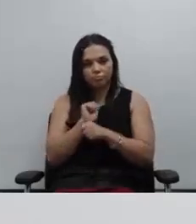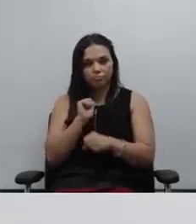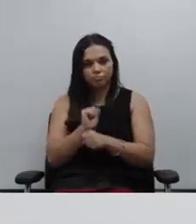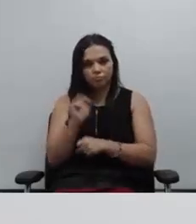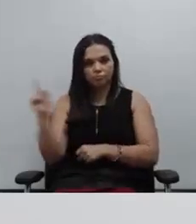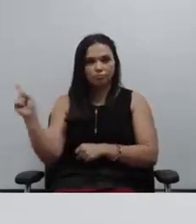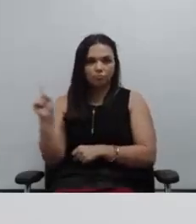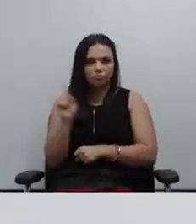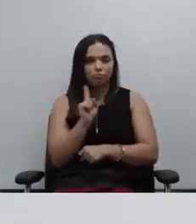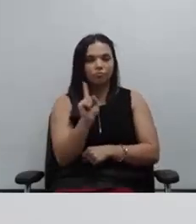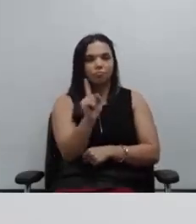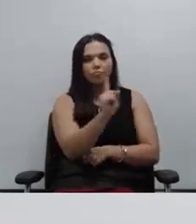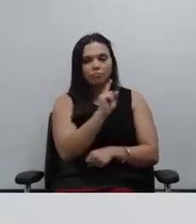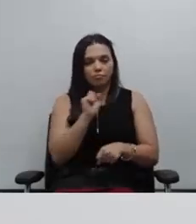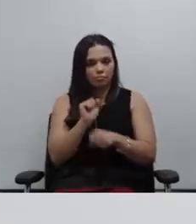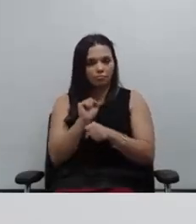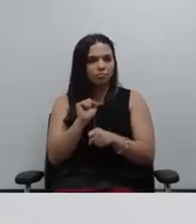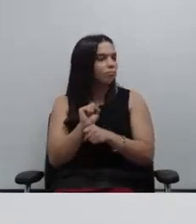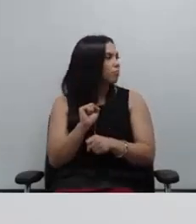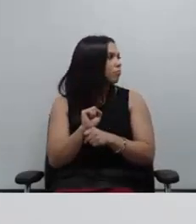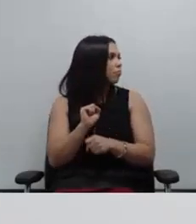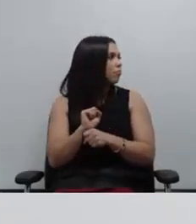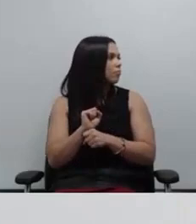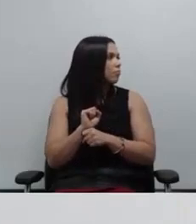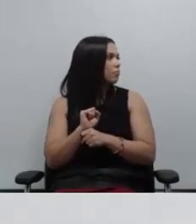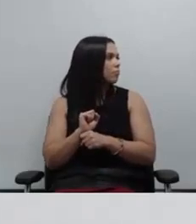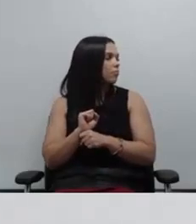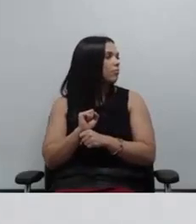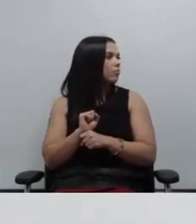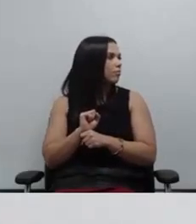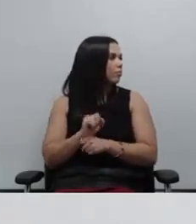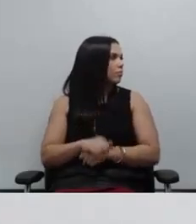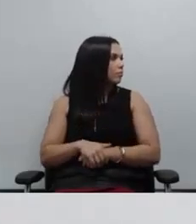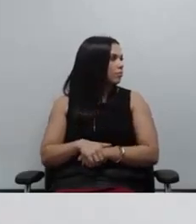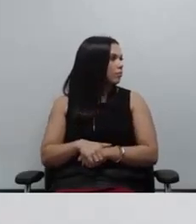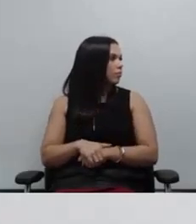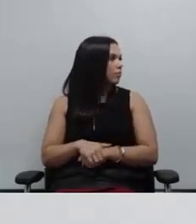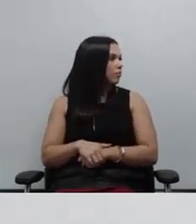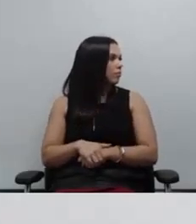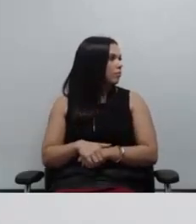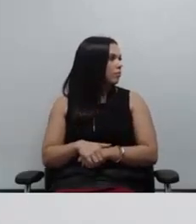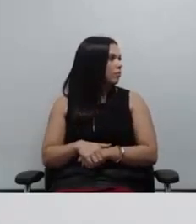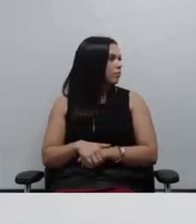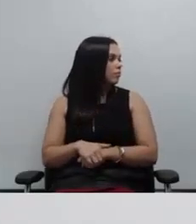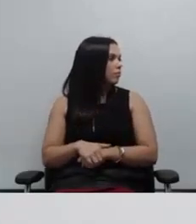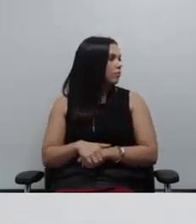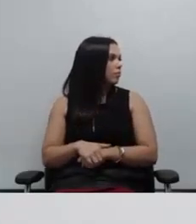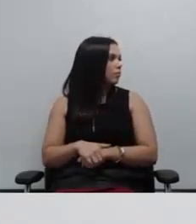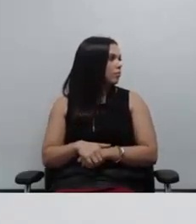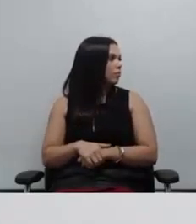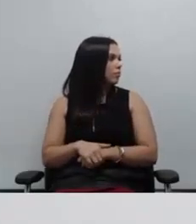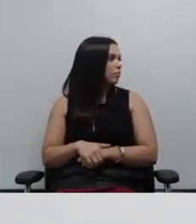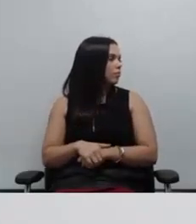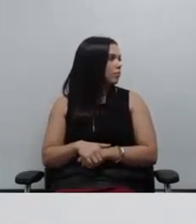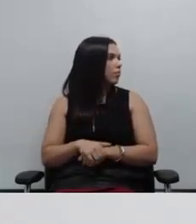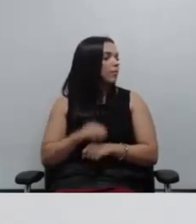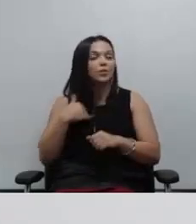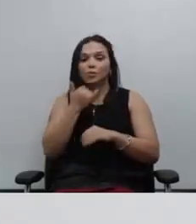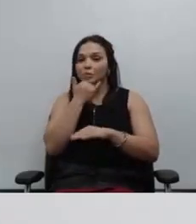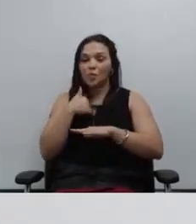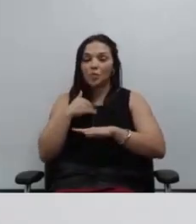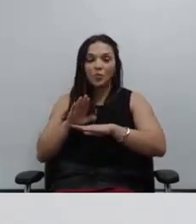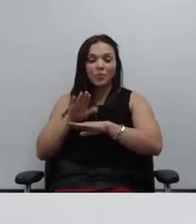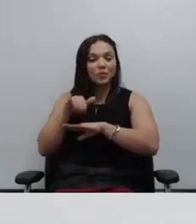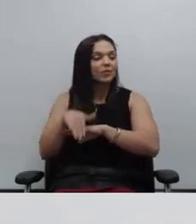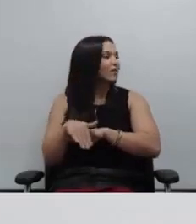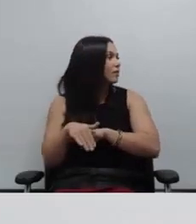o conselheiro Rafael Português. Eu Você não votou? João Felipe Apolei. Excelentíssimo não há problema, imagina,